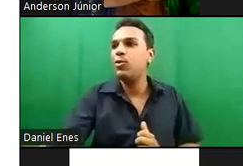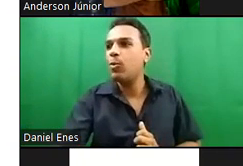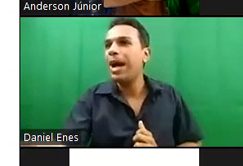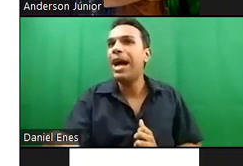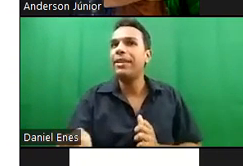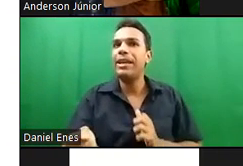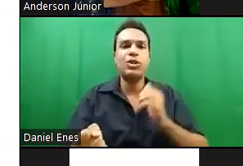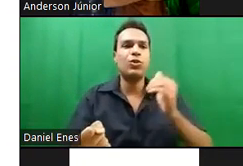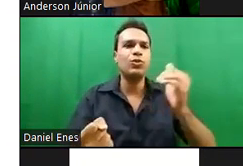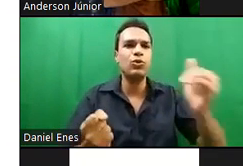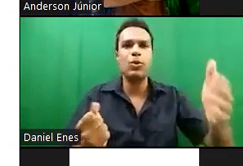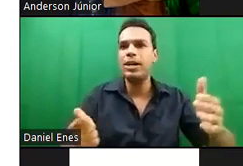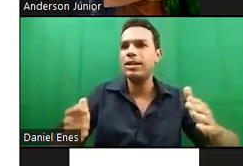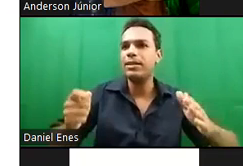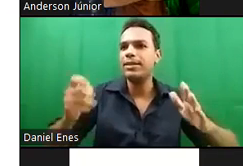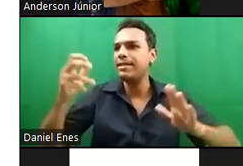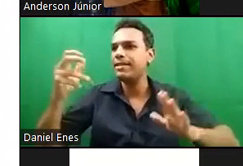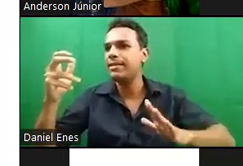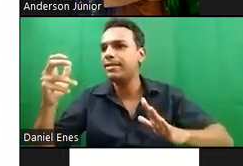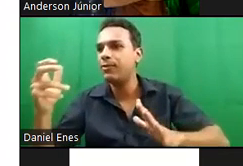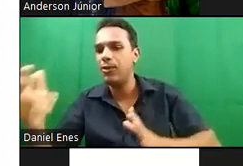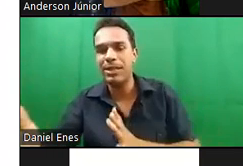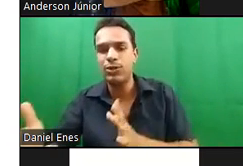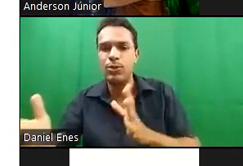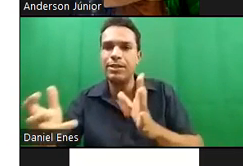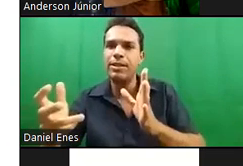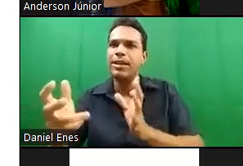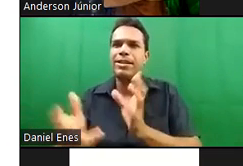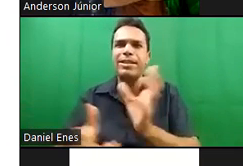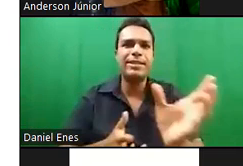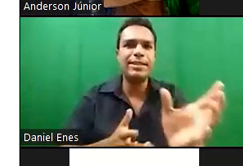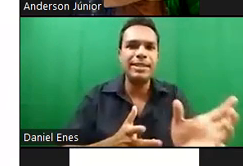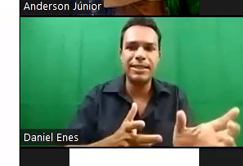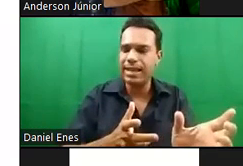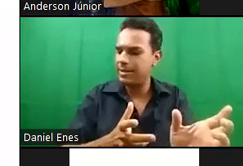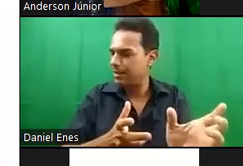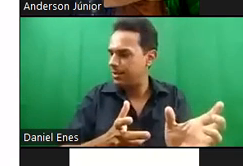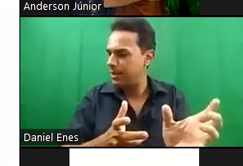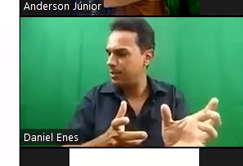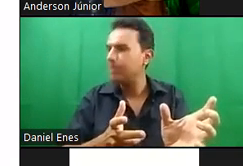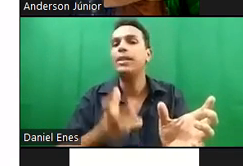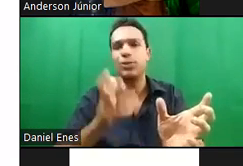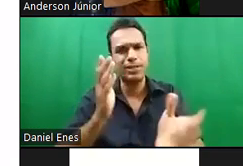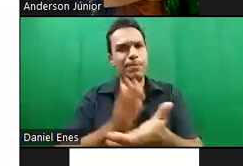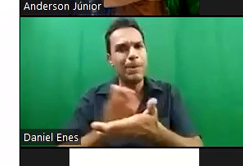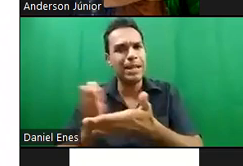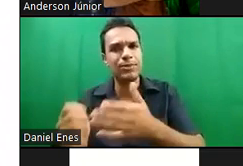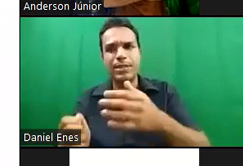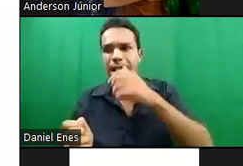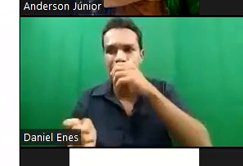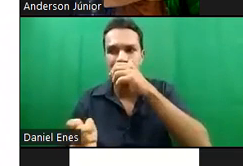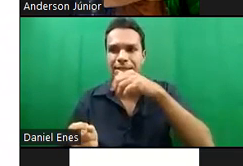B com A, né, com as consoantes, as formações de sílabas, isso,